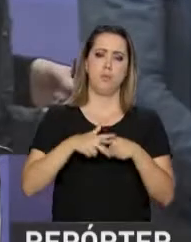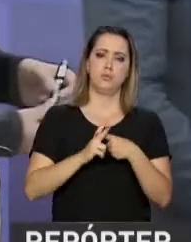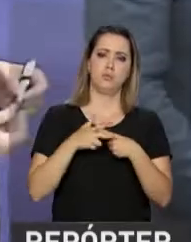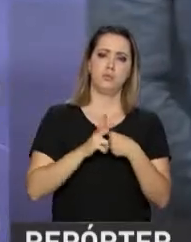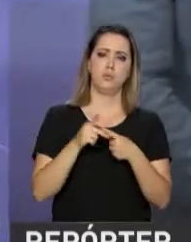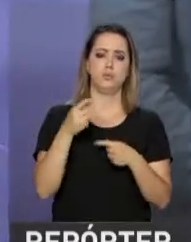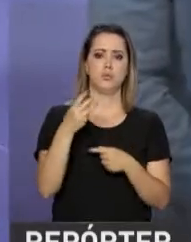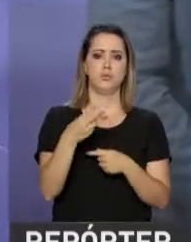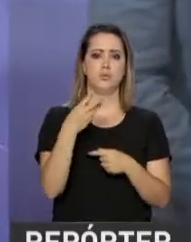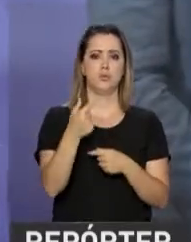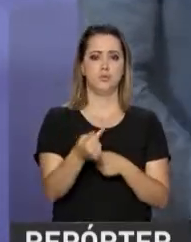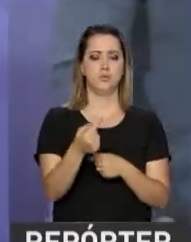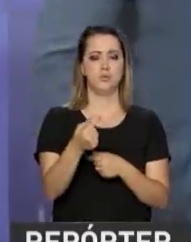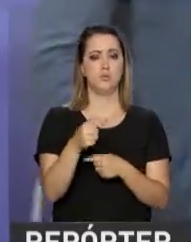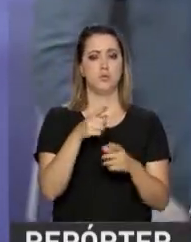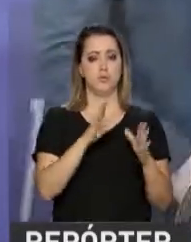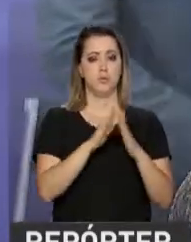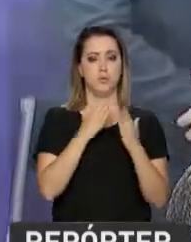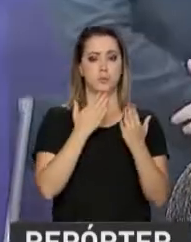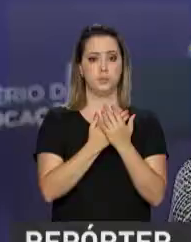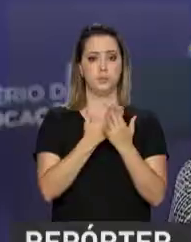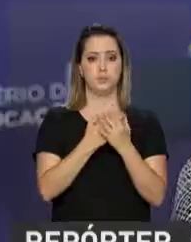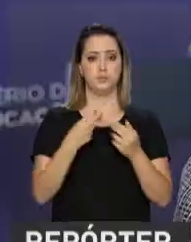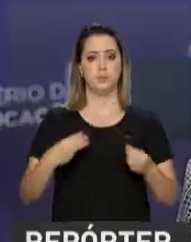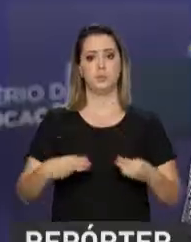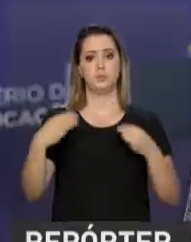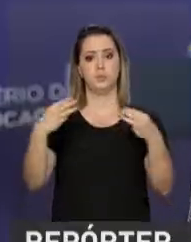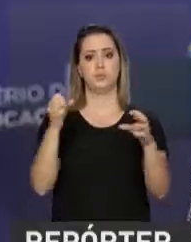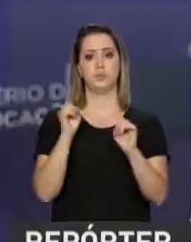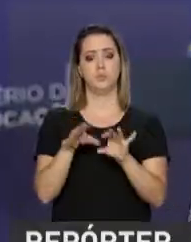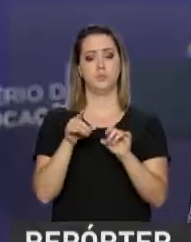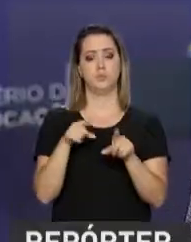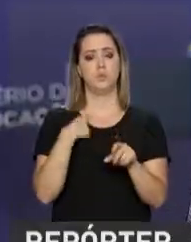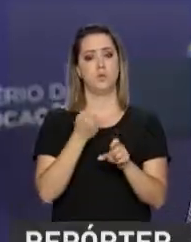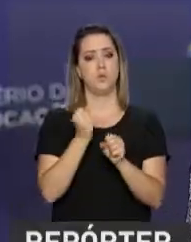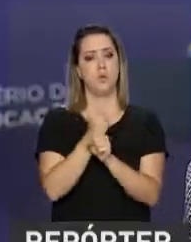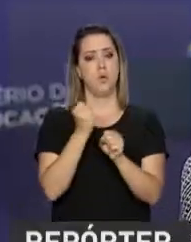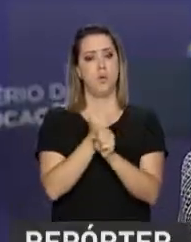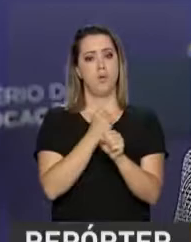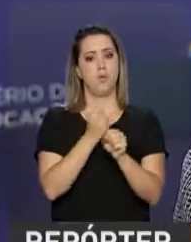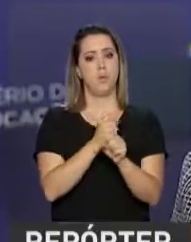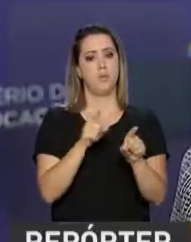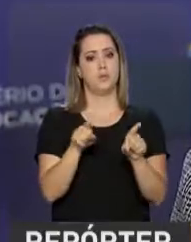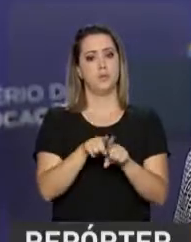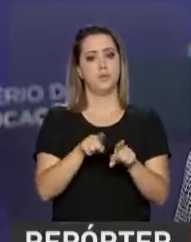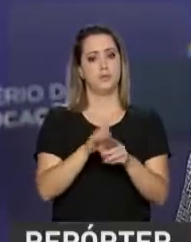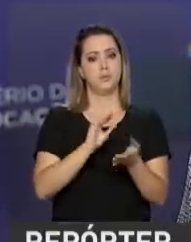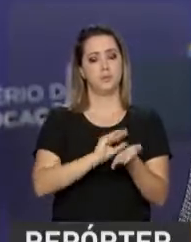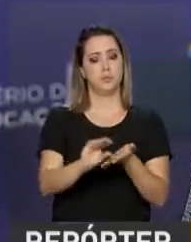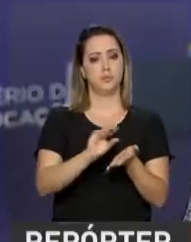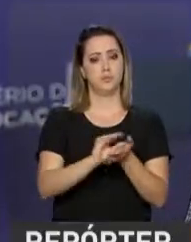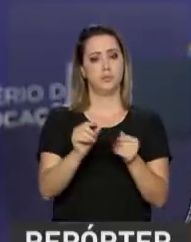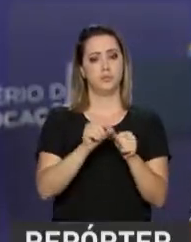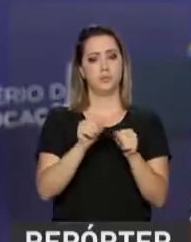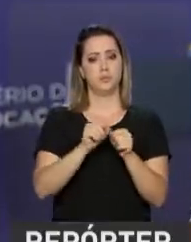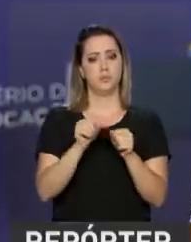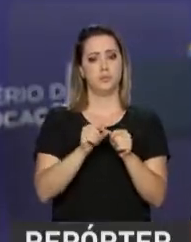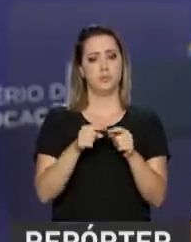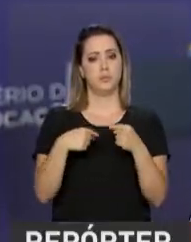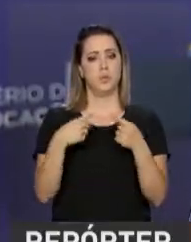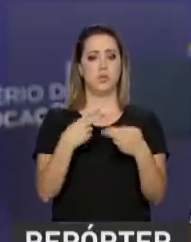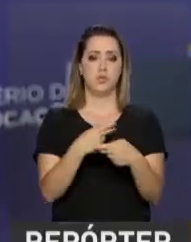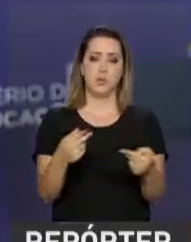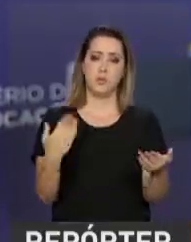os recursos liberados pelo ministério da educação além da parte de obra nós vamos receber também recursos para fazer recuperação dos equipamentos